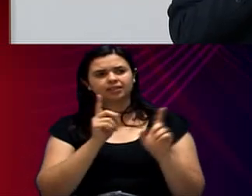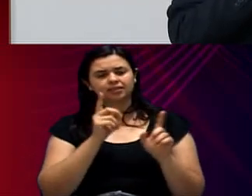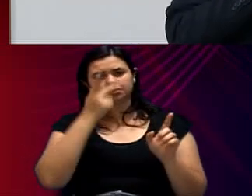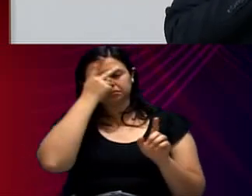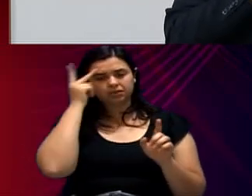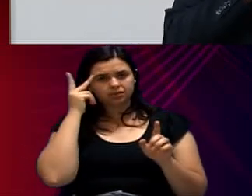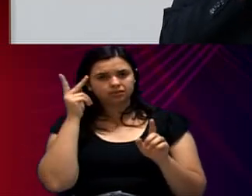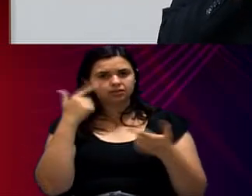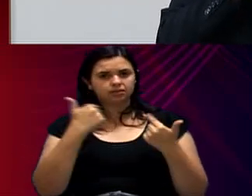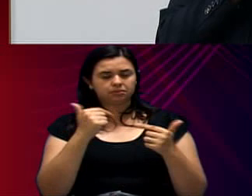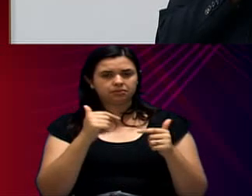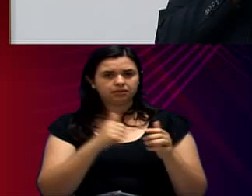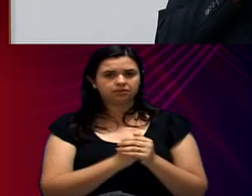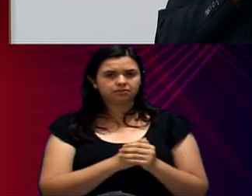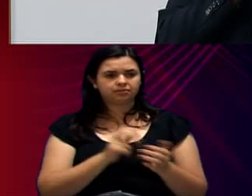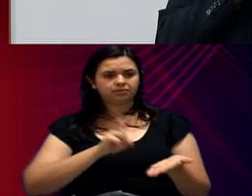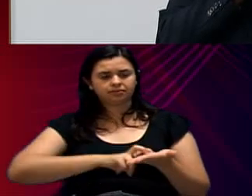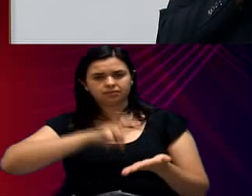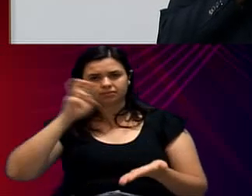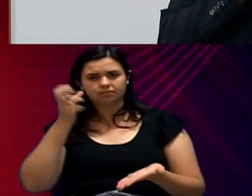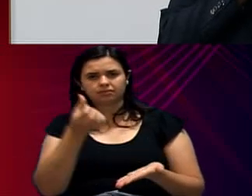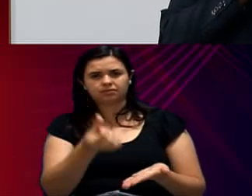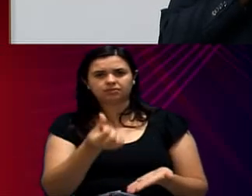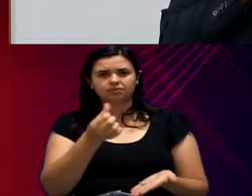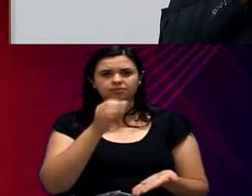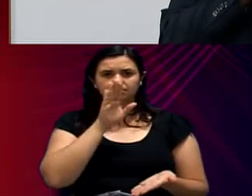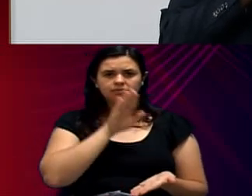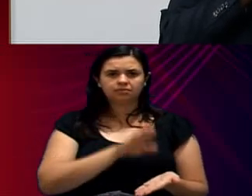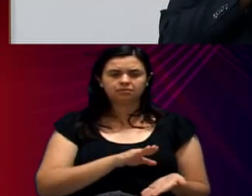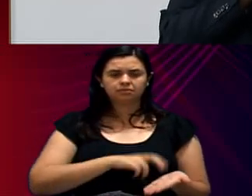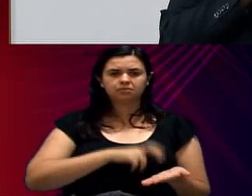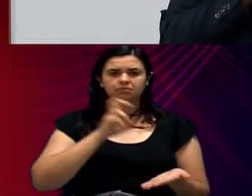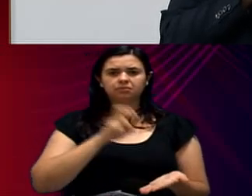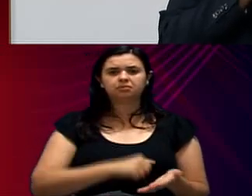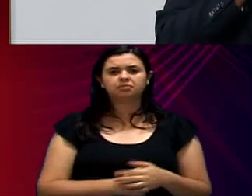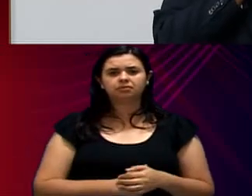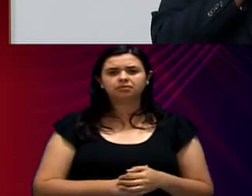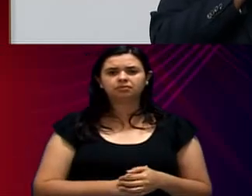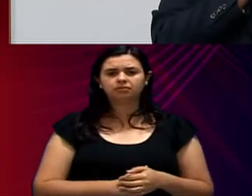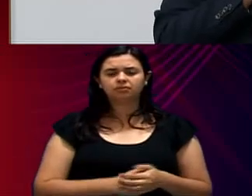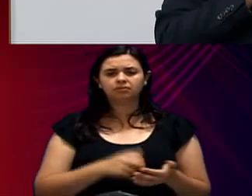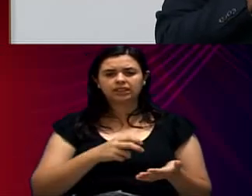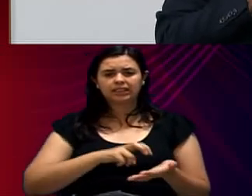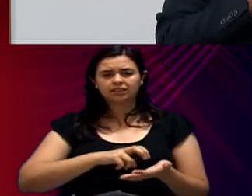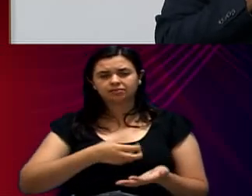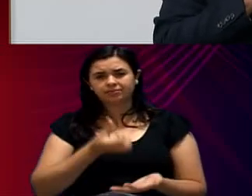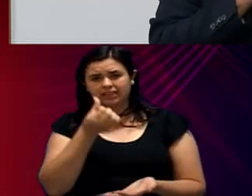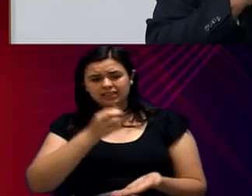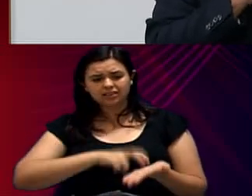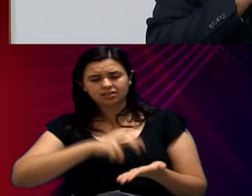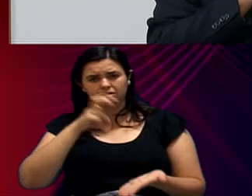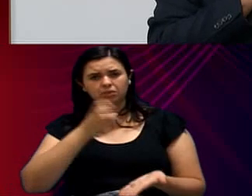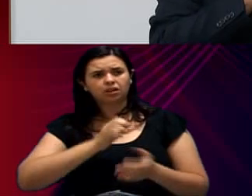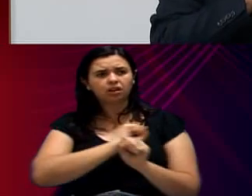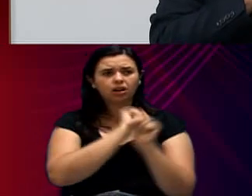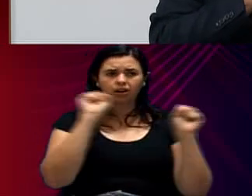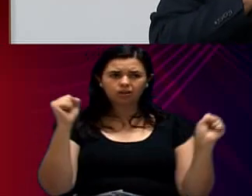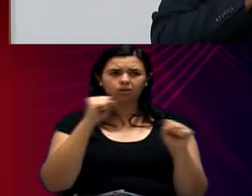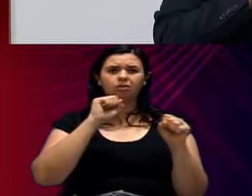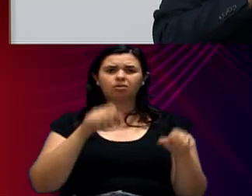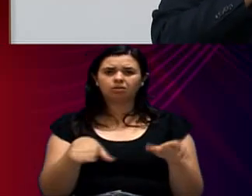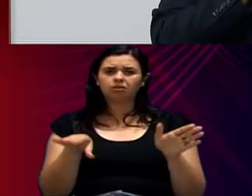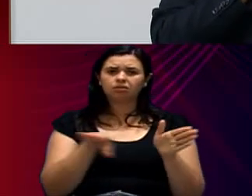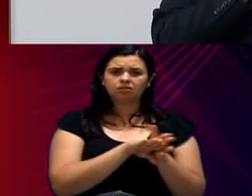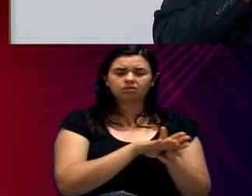6 horas, né, da manhã, vai embora... 2 horas da manhã ele está acordado. Se liga para ele, 2 horas o prefeito está acordado. É verdade. É um dos melhores prefeitos que passou na cidade de Sorocaba. Ele e